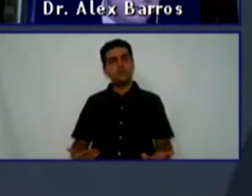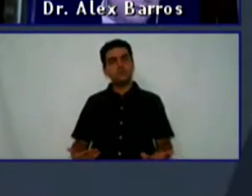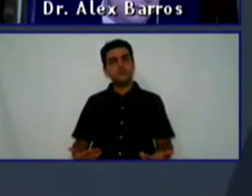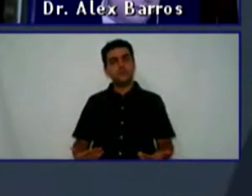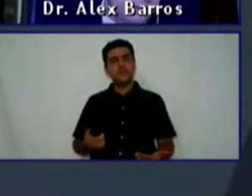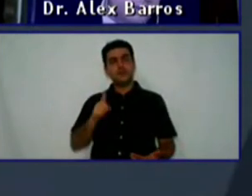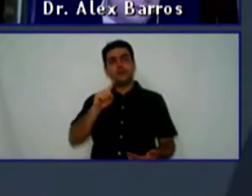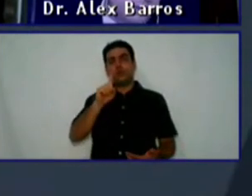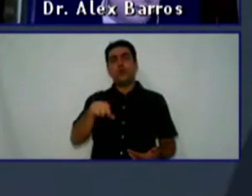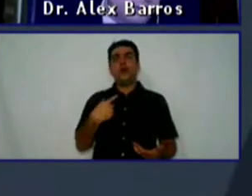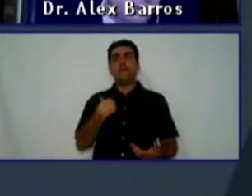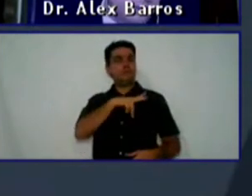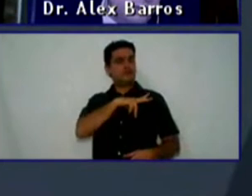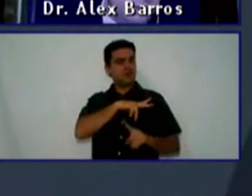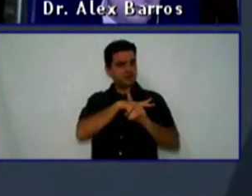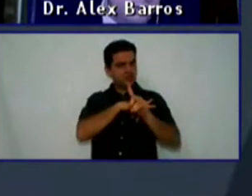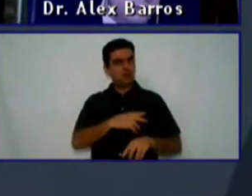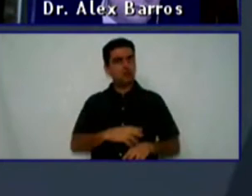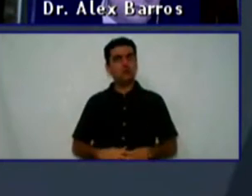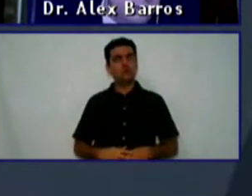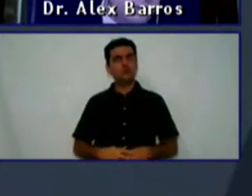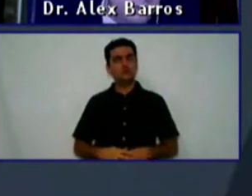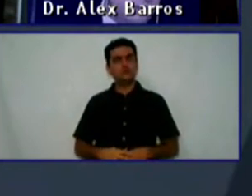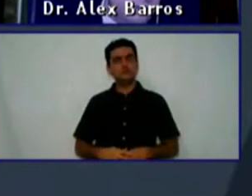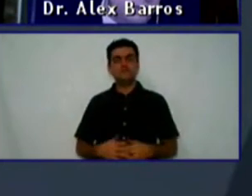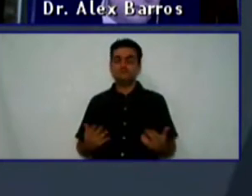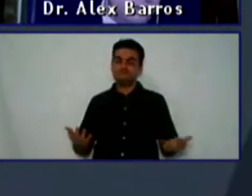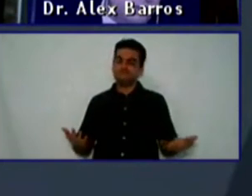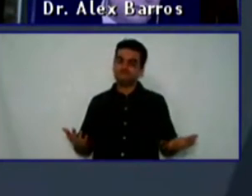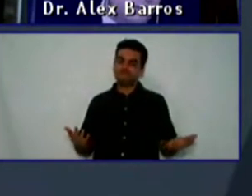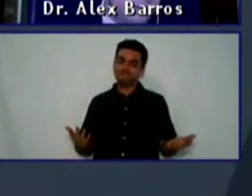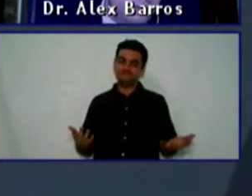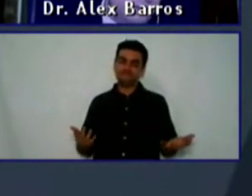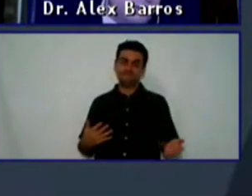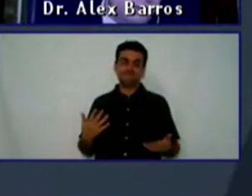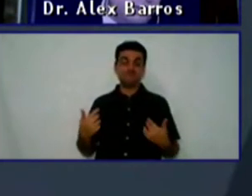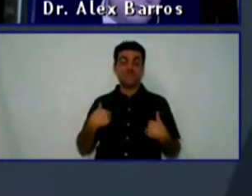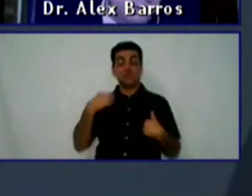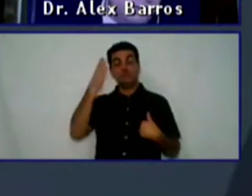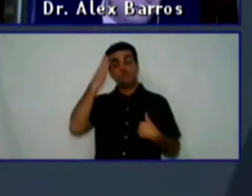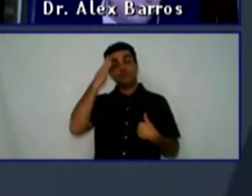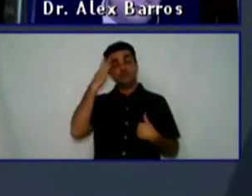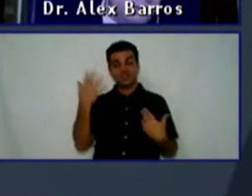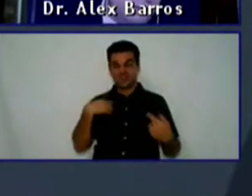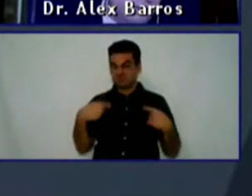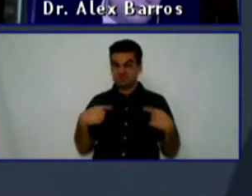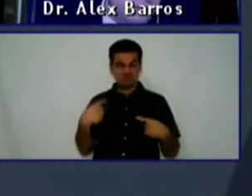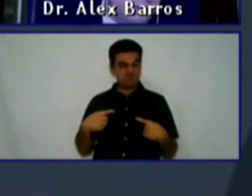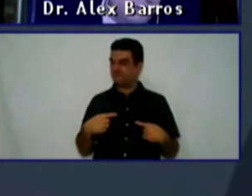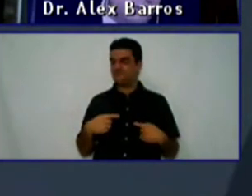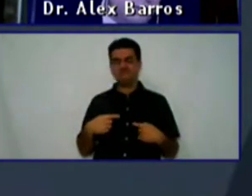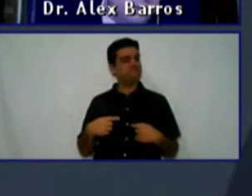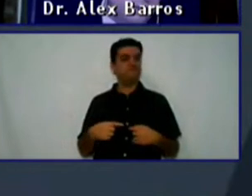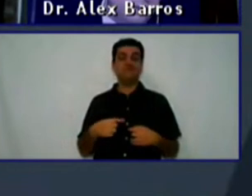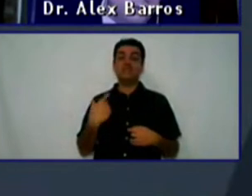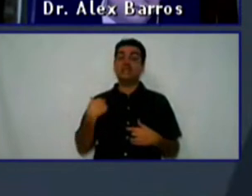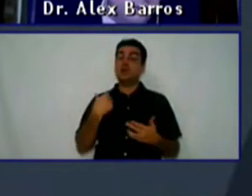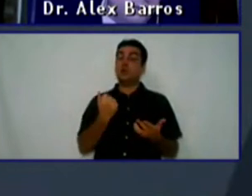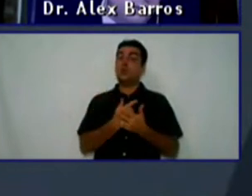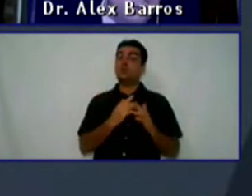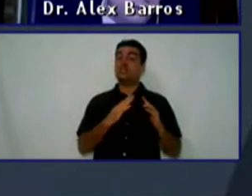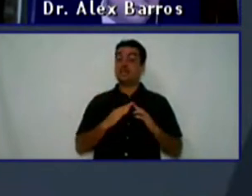é privado. Por fim, entendo ainda indiscutível que a finalidade da compra de imóvel por